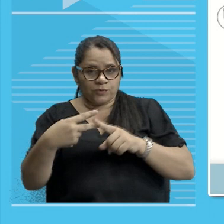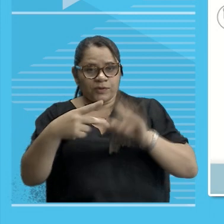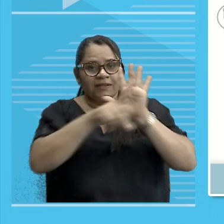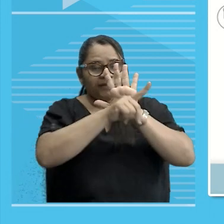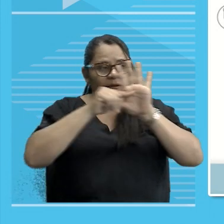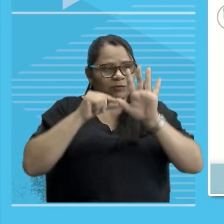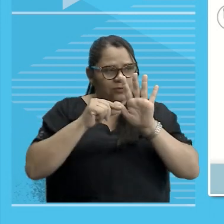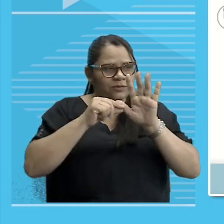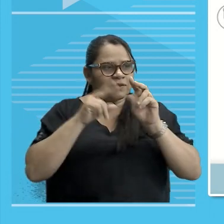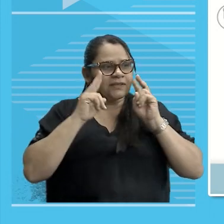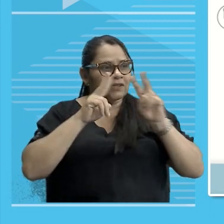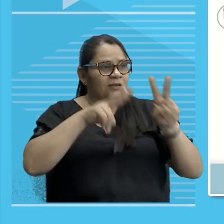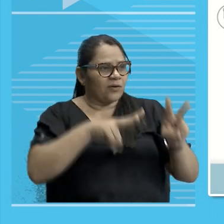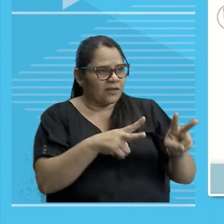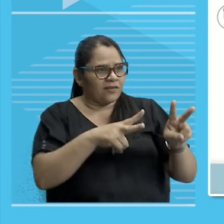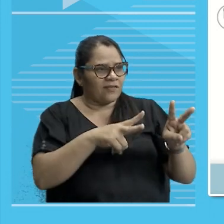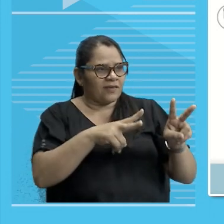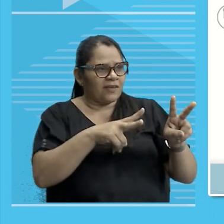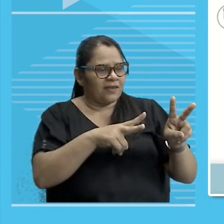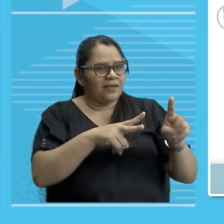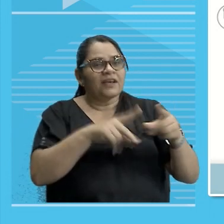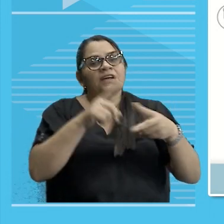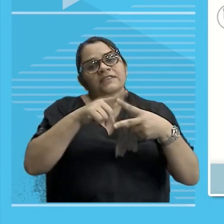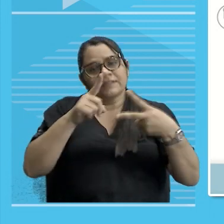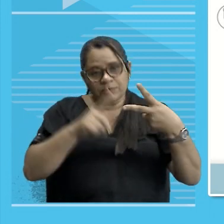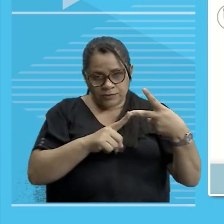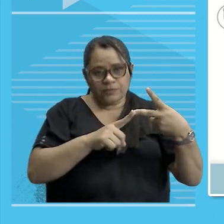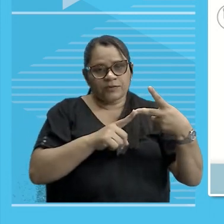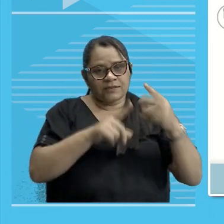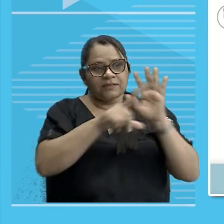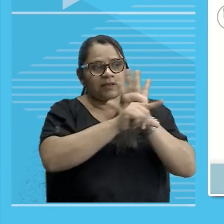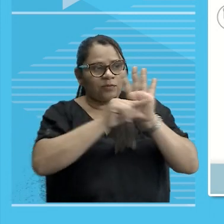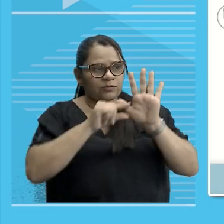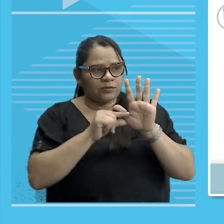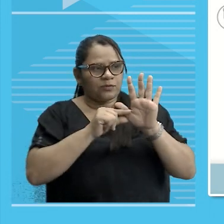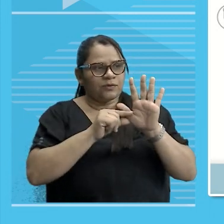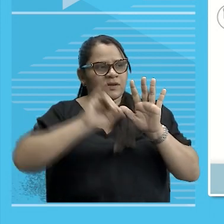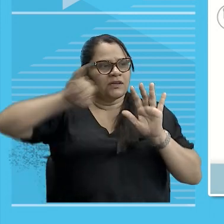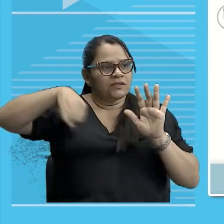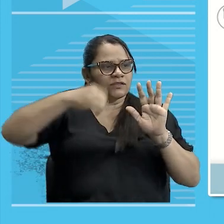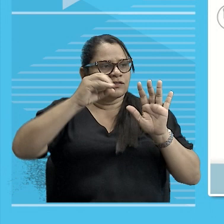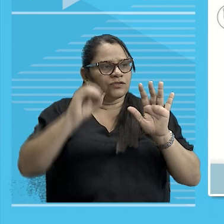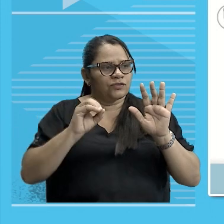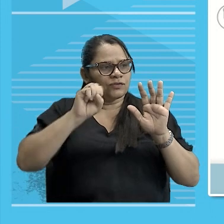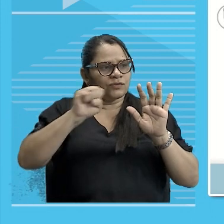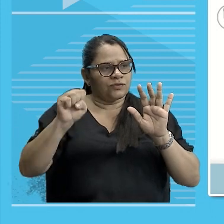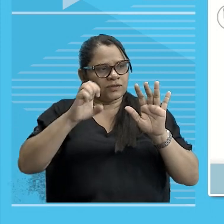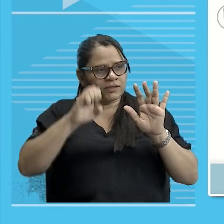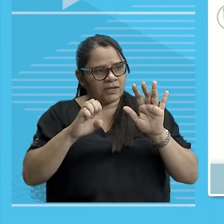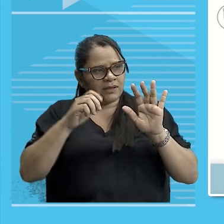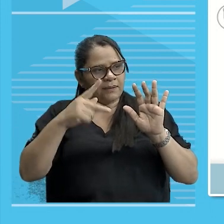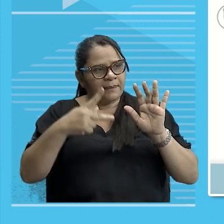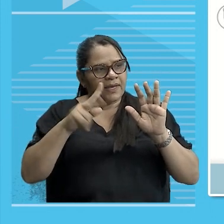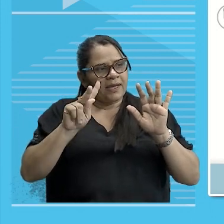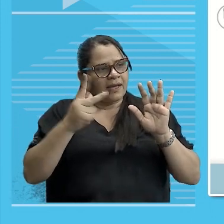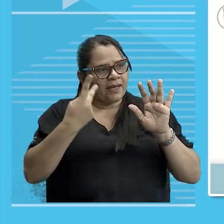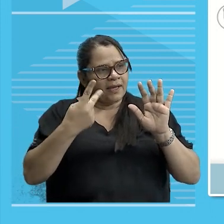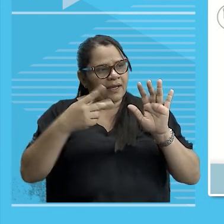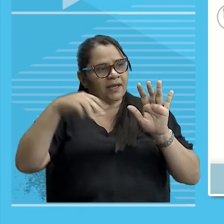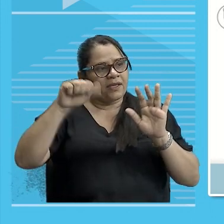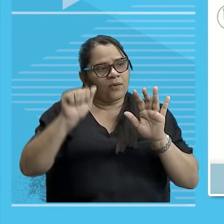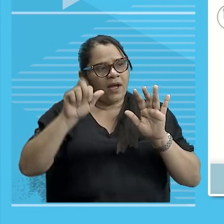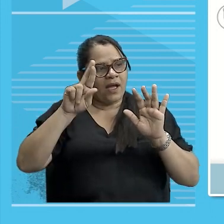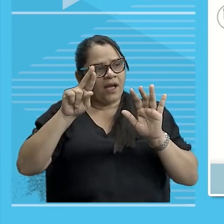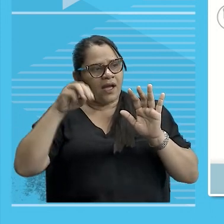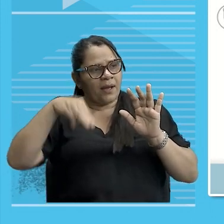então de cara dava para saber questão simples fácil é uma questão para você não zerar a prova se não